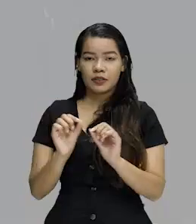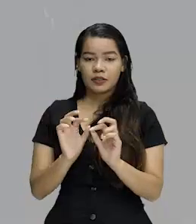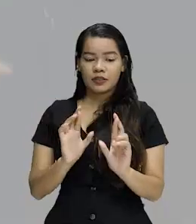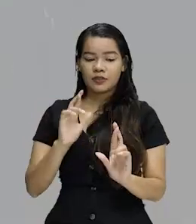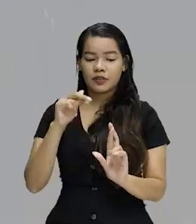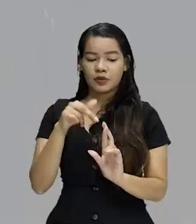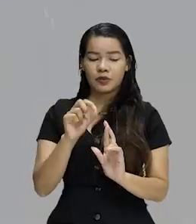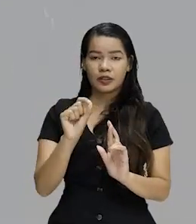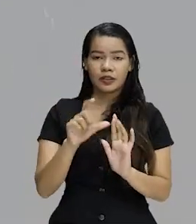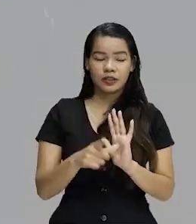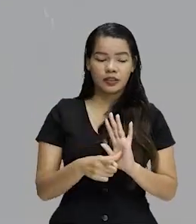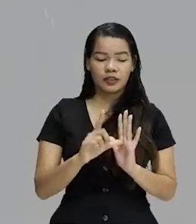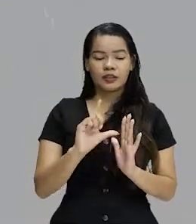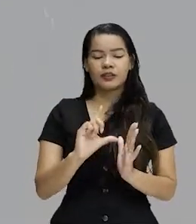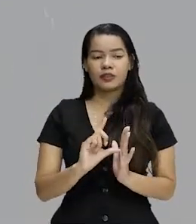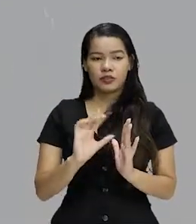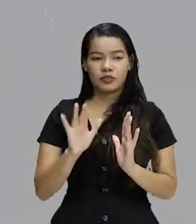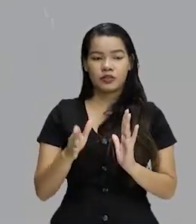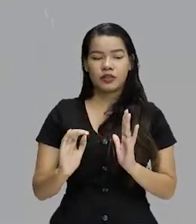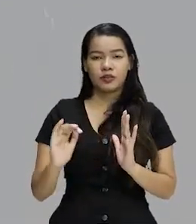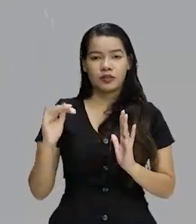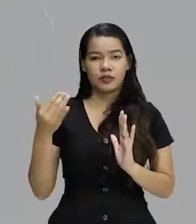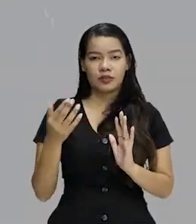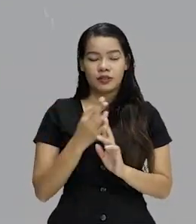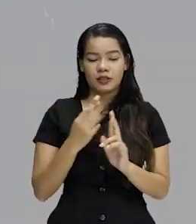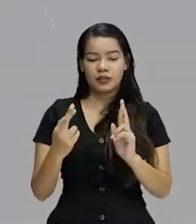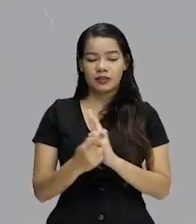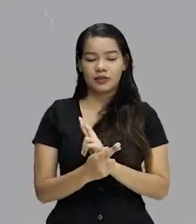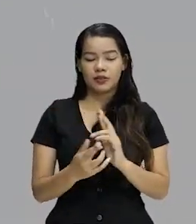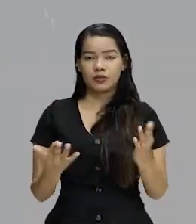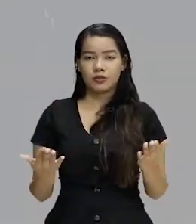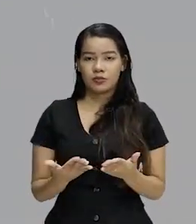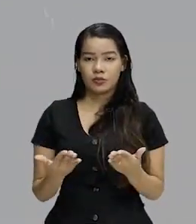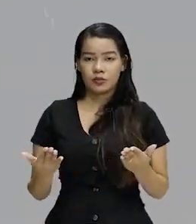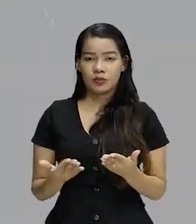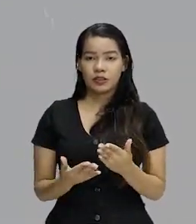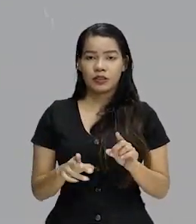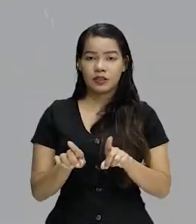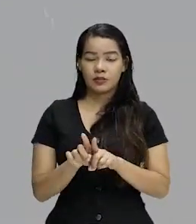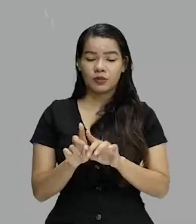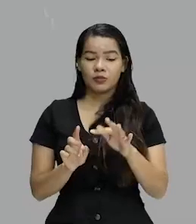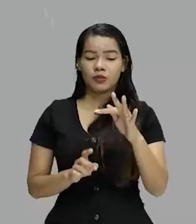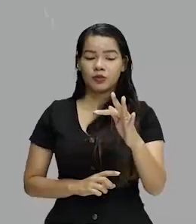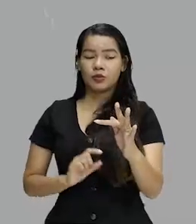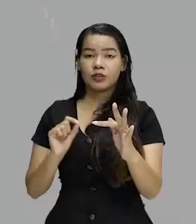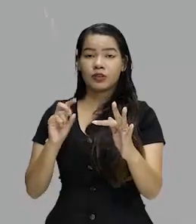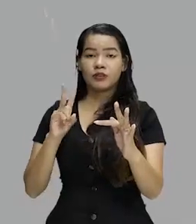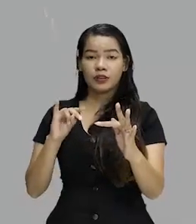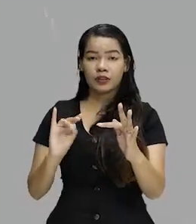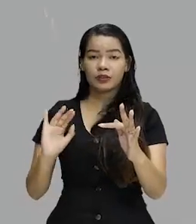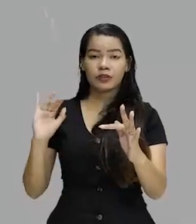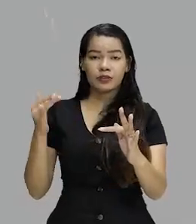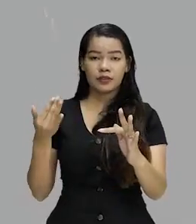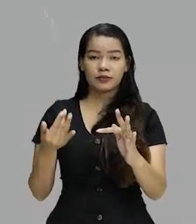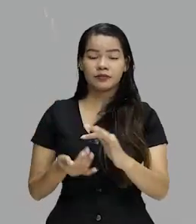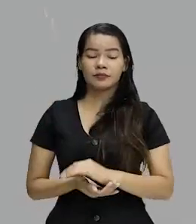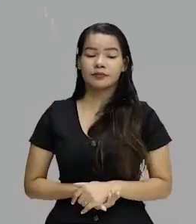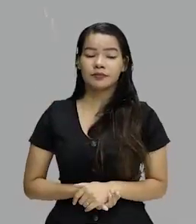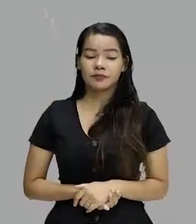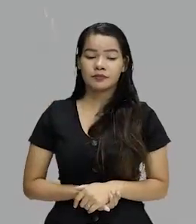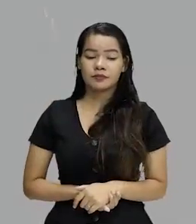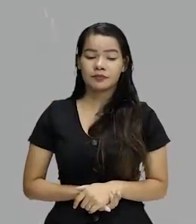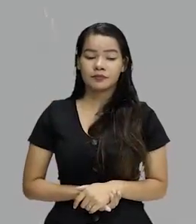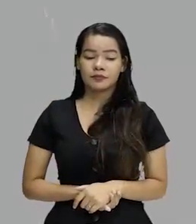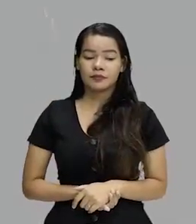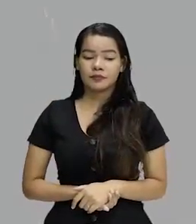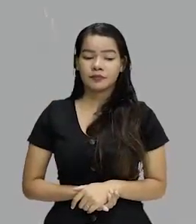que antecede, que já aconteceu em relação ao nosso momento atual, e o futuro, aquilo que ainda está por vir. In